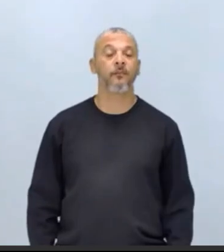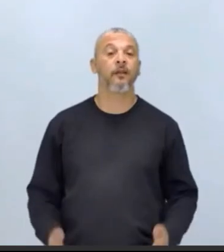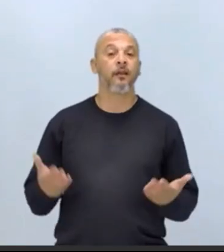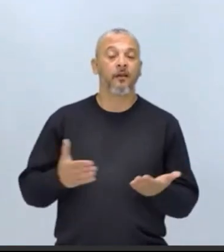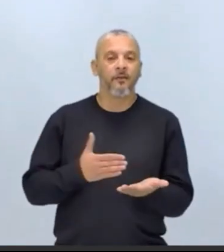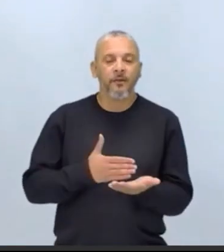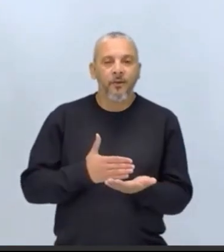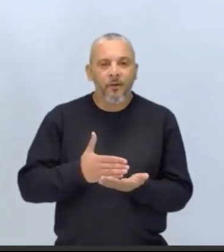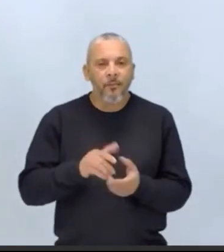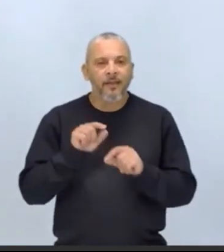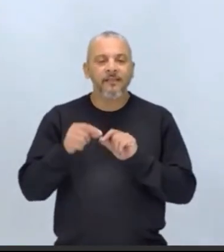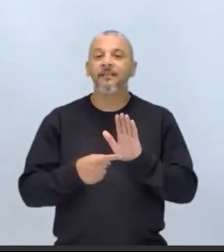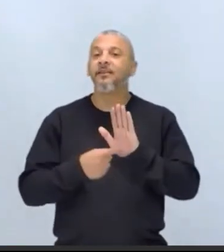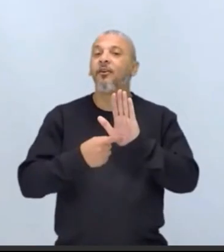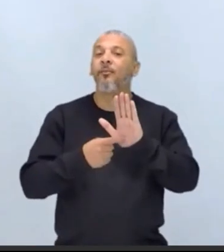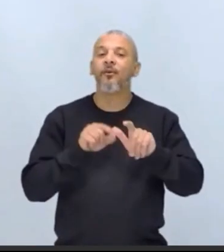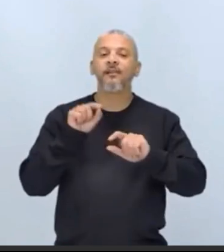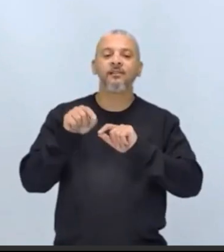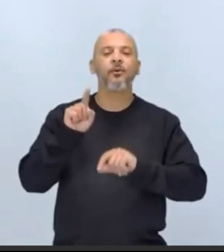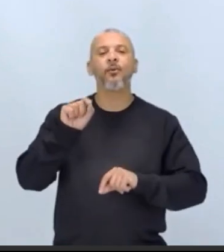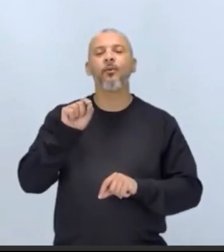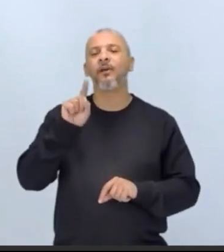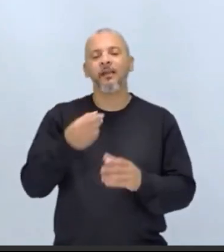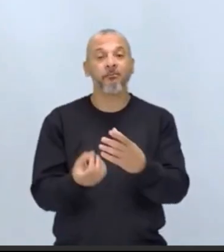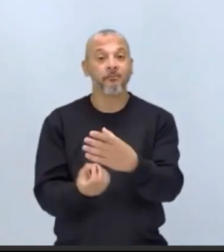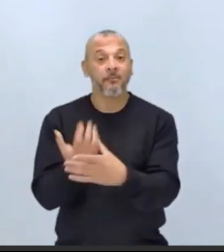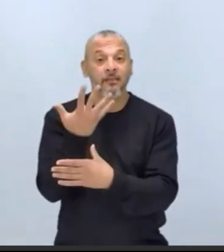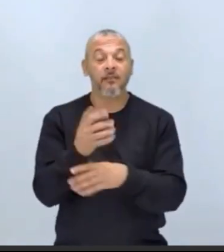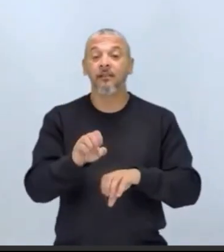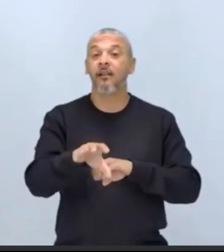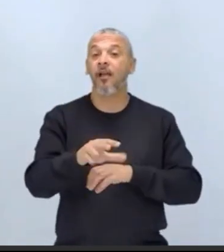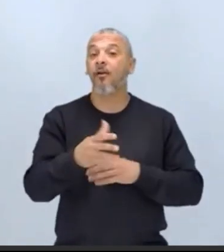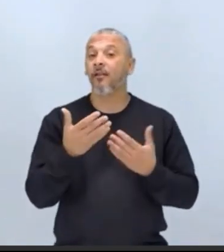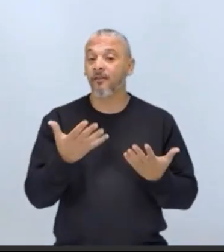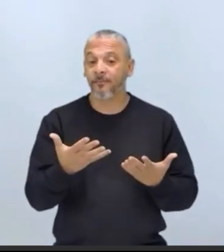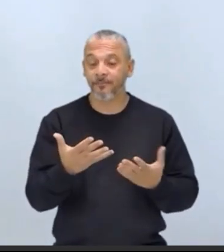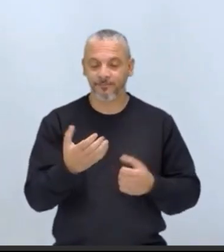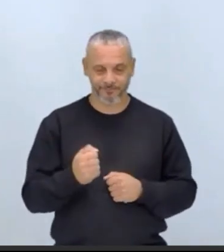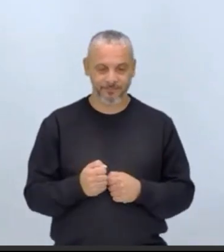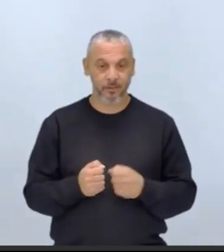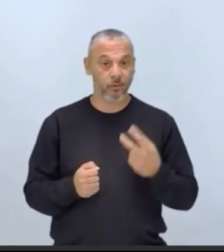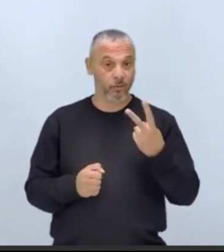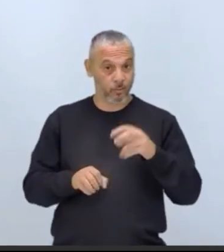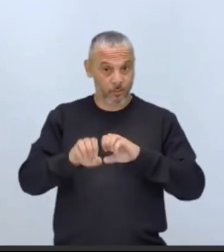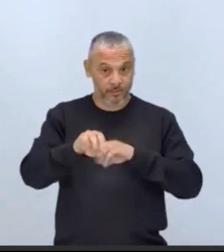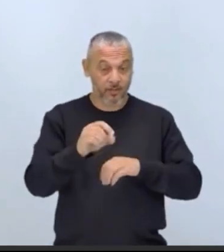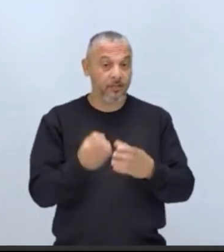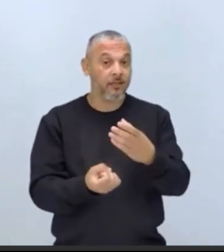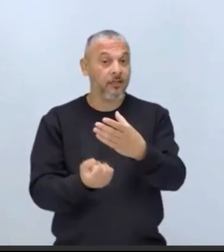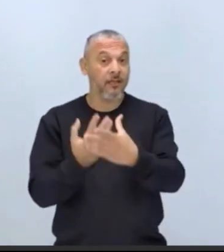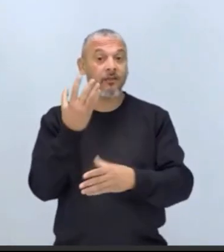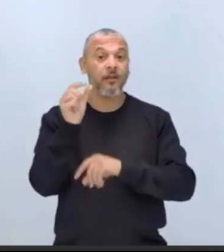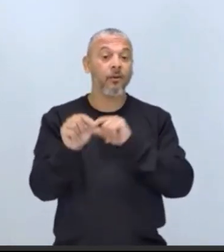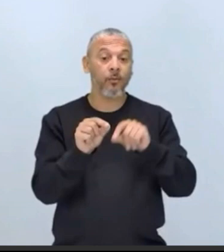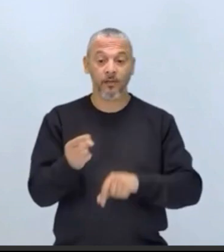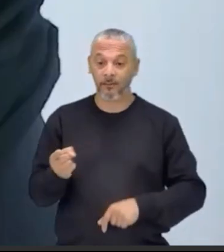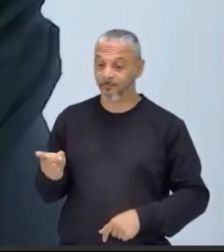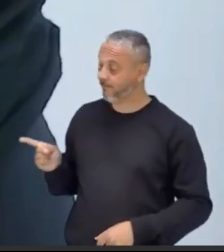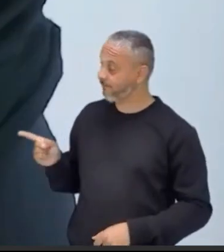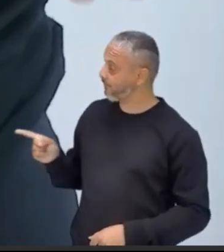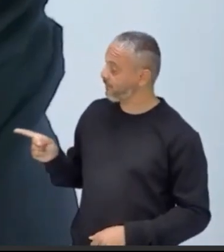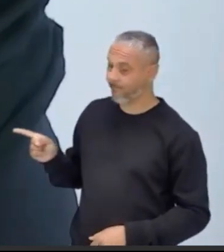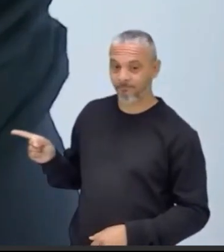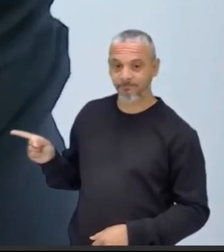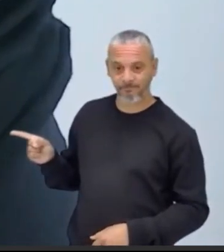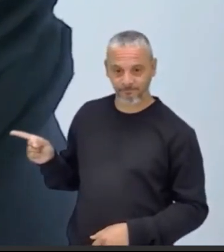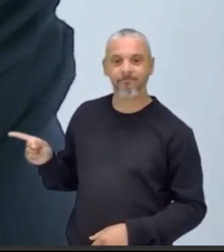Então vamos dar início aqui apresentando primeiro o que será criado nessas duas aulas. Dentro dessas duas aulas nós vamos fazer aqui este autômato. Então